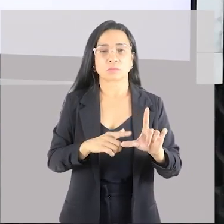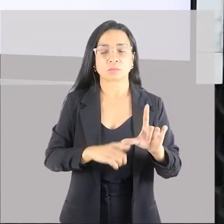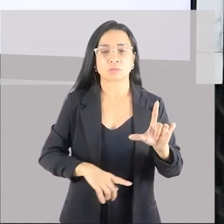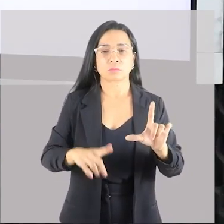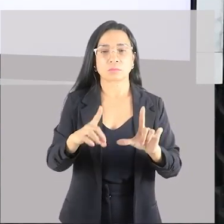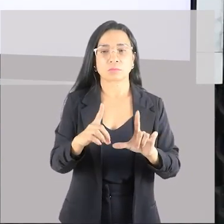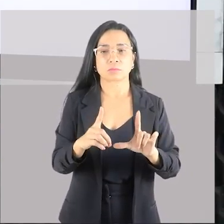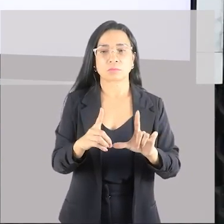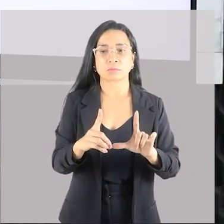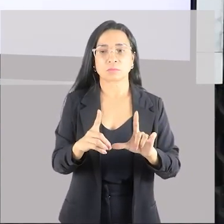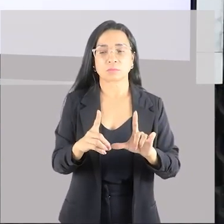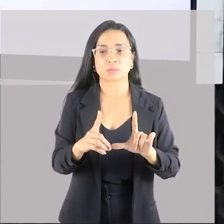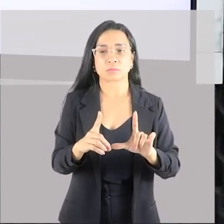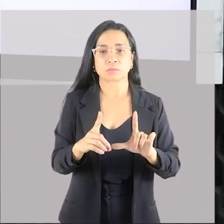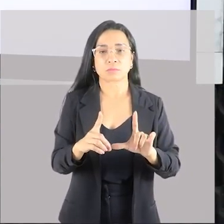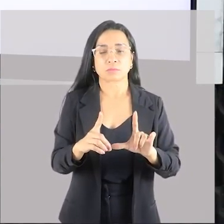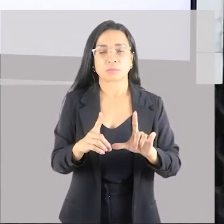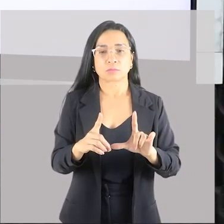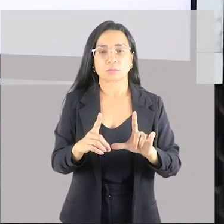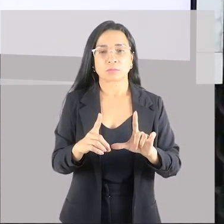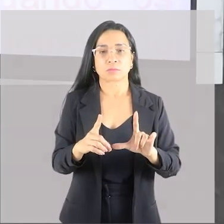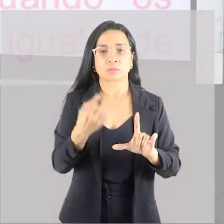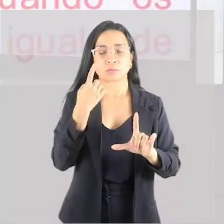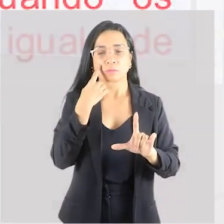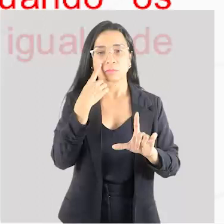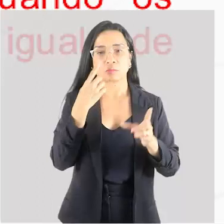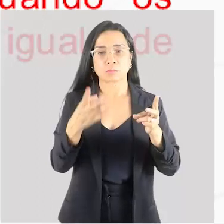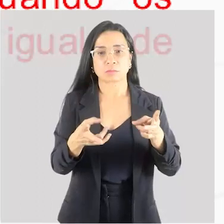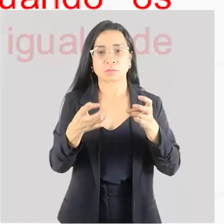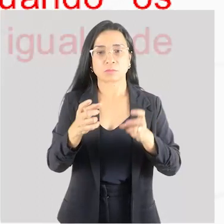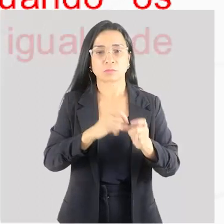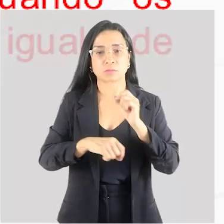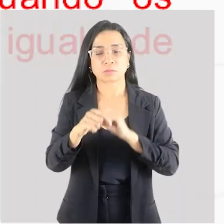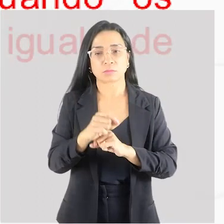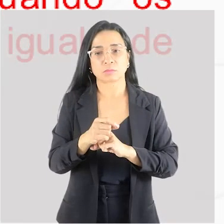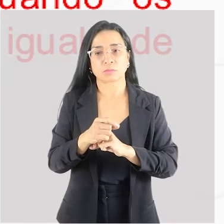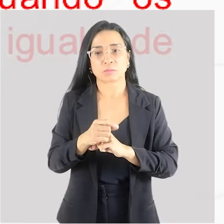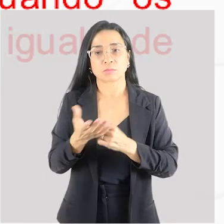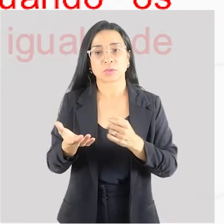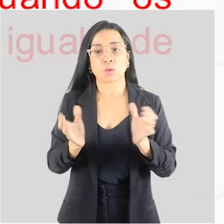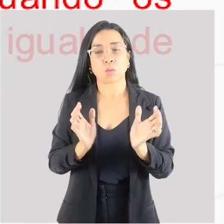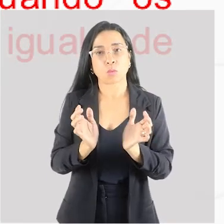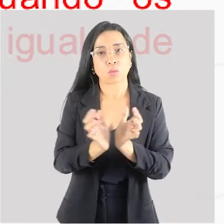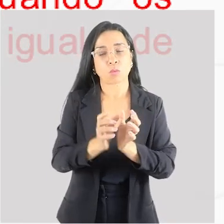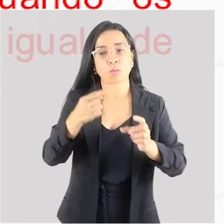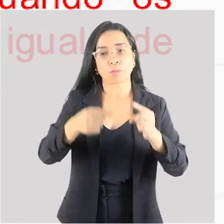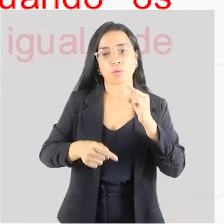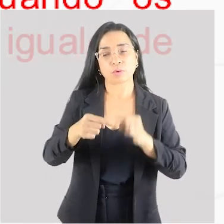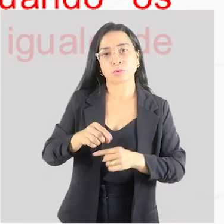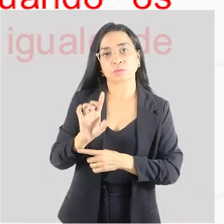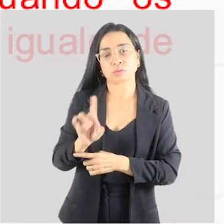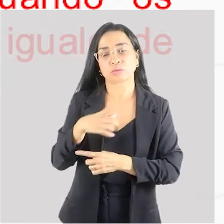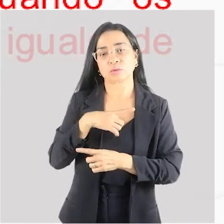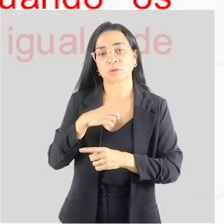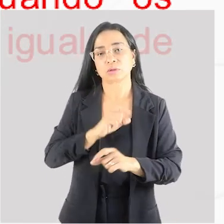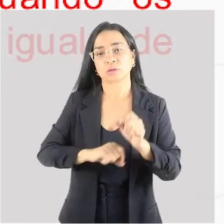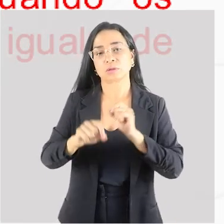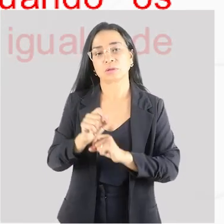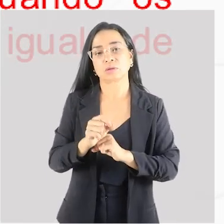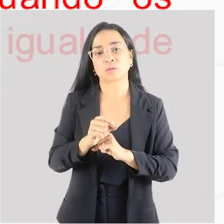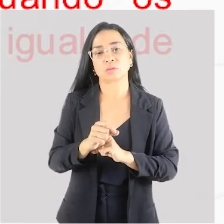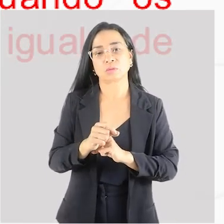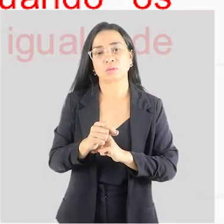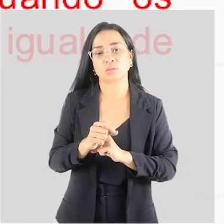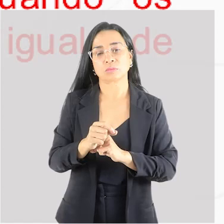denuncia a prática de escravidão nas Américas. Vocês vão perceber que um corpo político só existe quando os homens